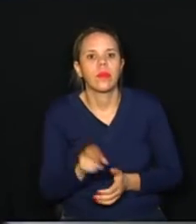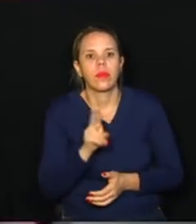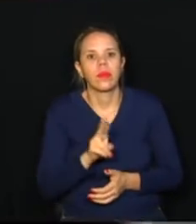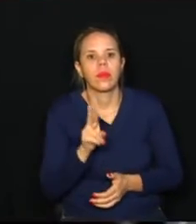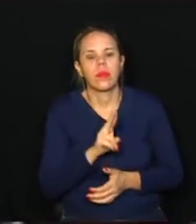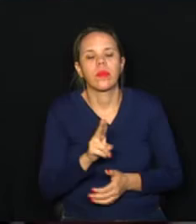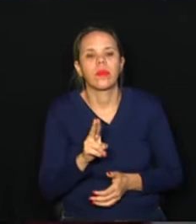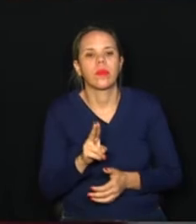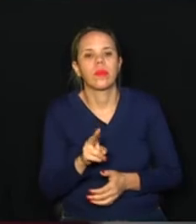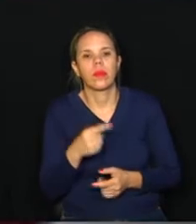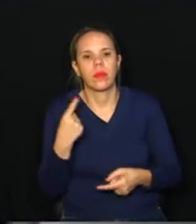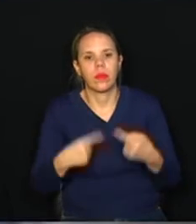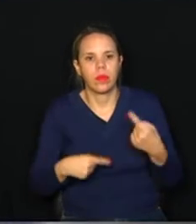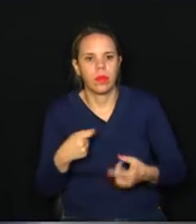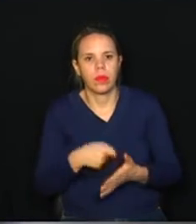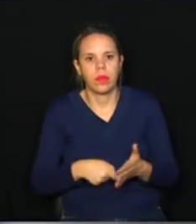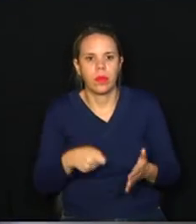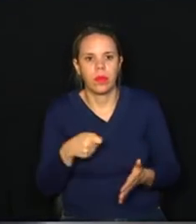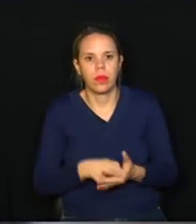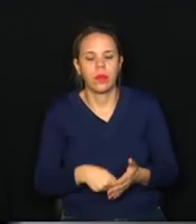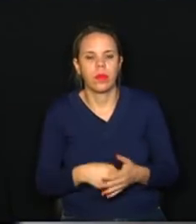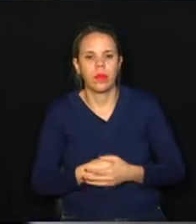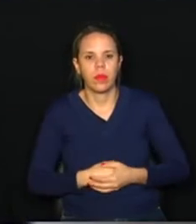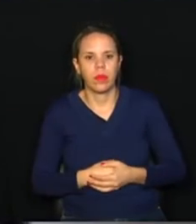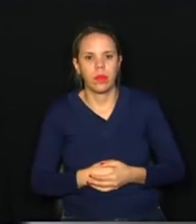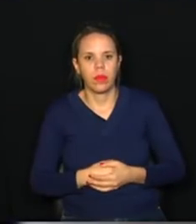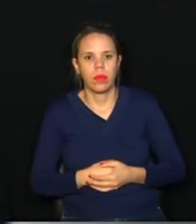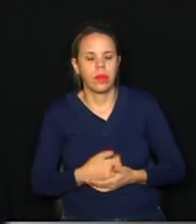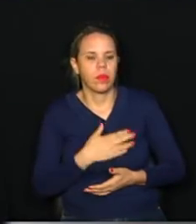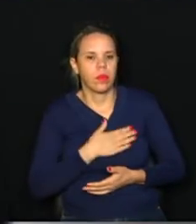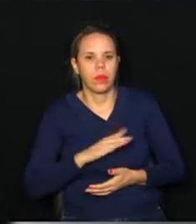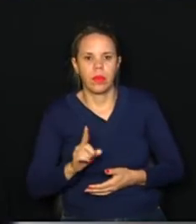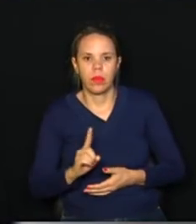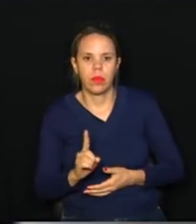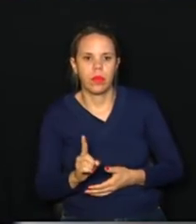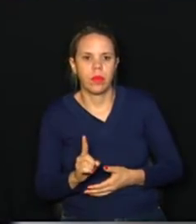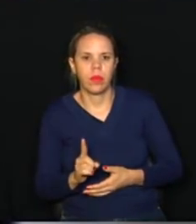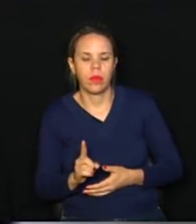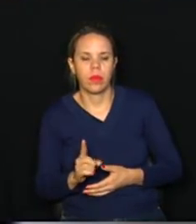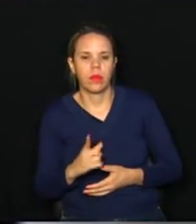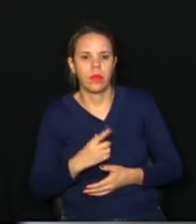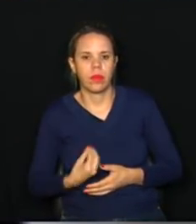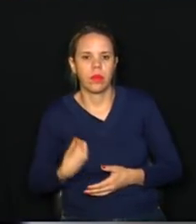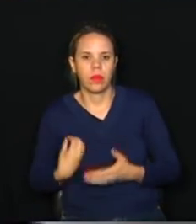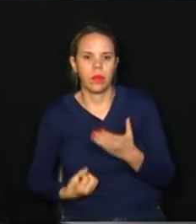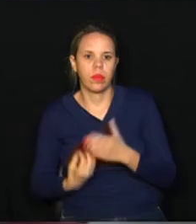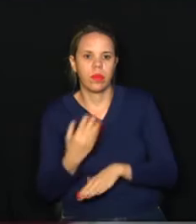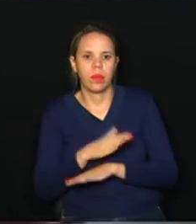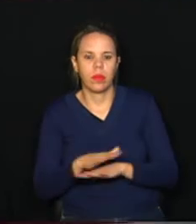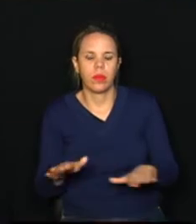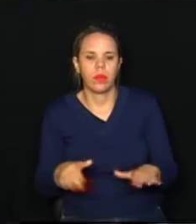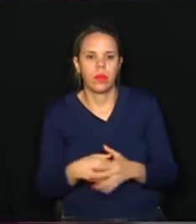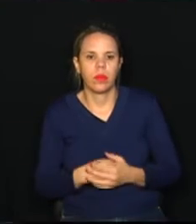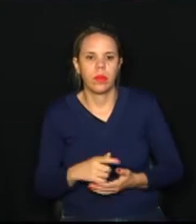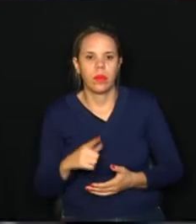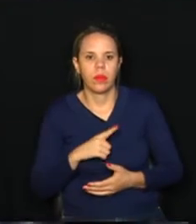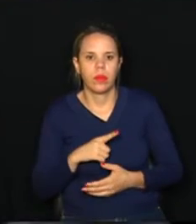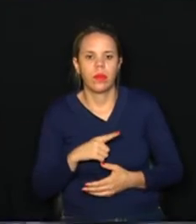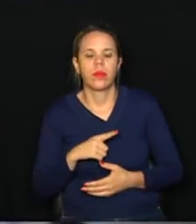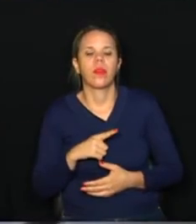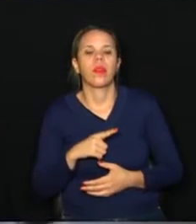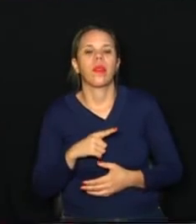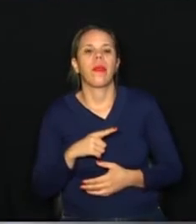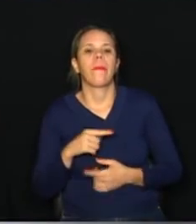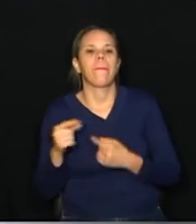de maneira política de formas que a gente não gostaria que tivesse acontecendo. A gente tem uma briga